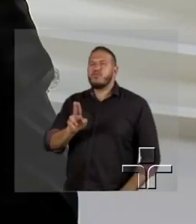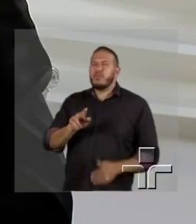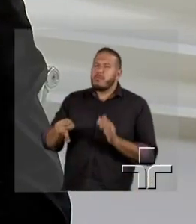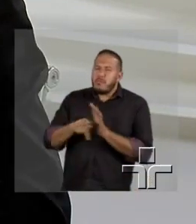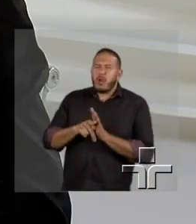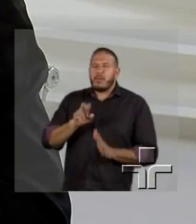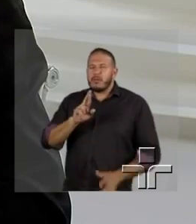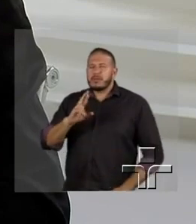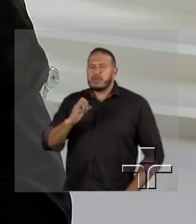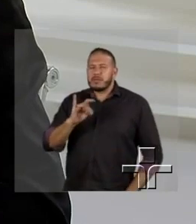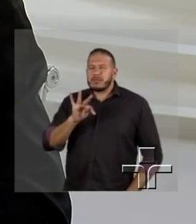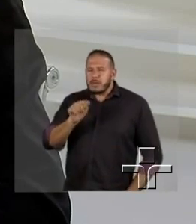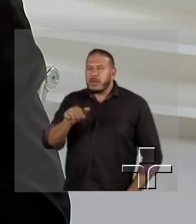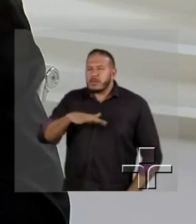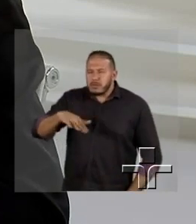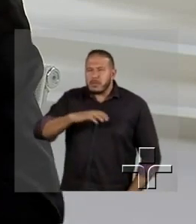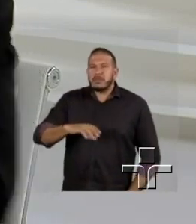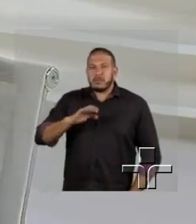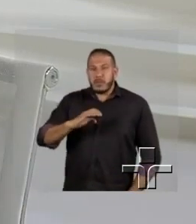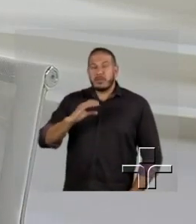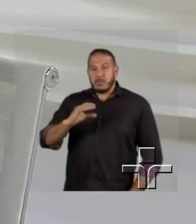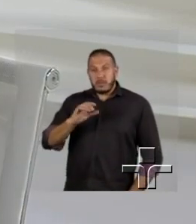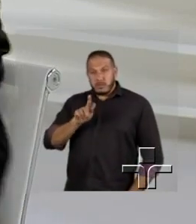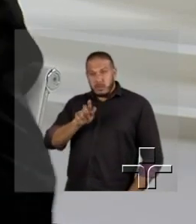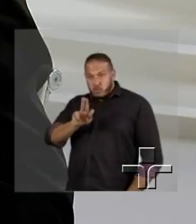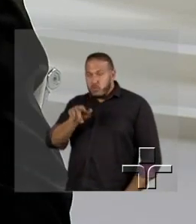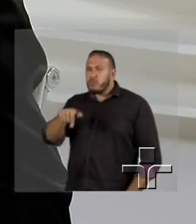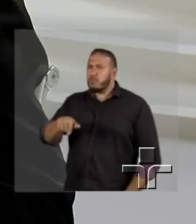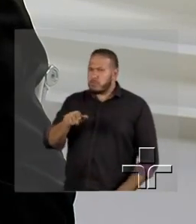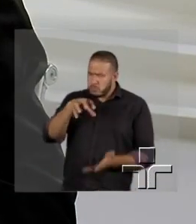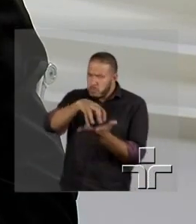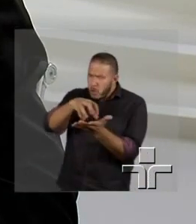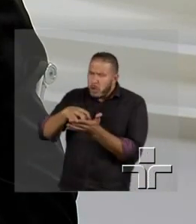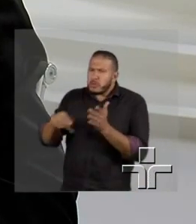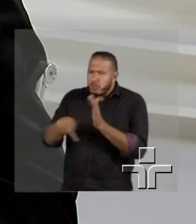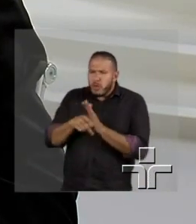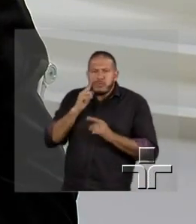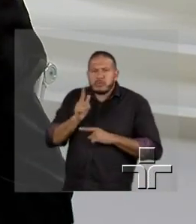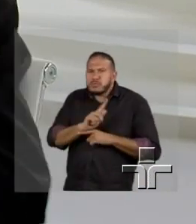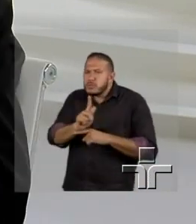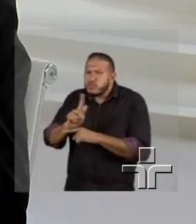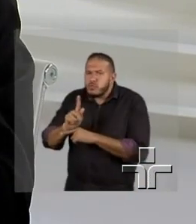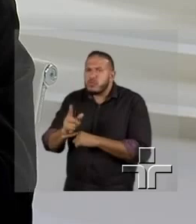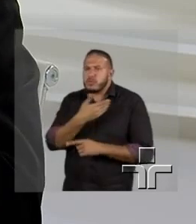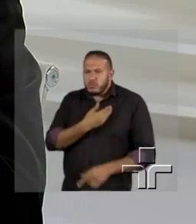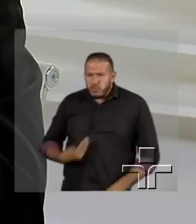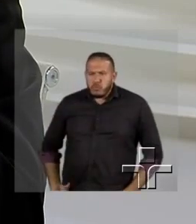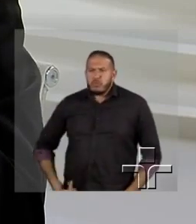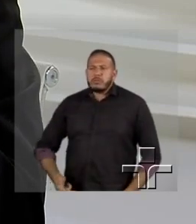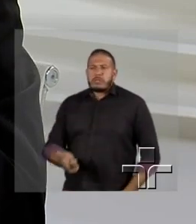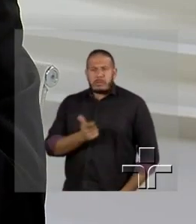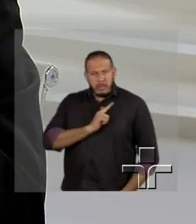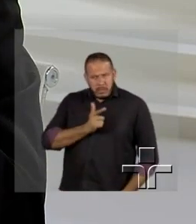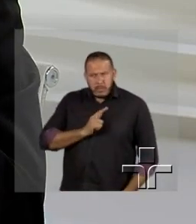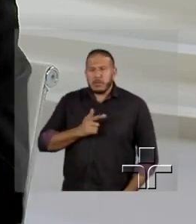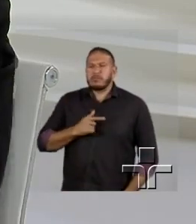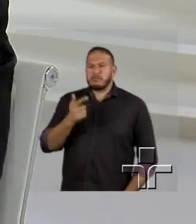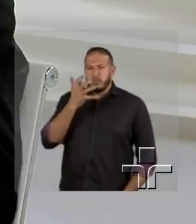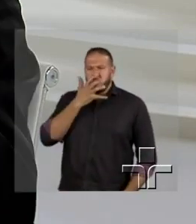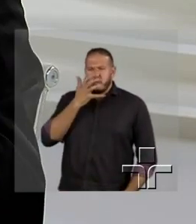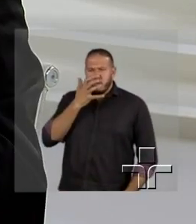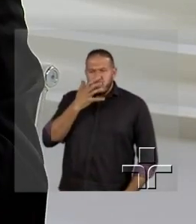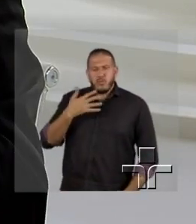assunto maduro. Esse assunto vai ser aprovado. Se vai ser aprovado, todo mundo já sabia. Você não precisa grandes investimentos